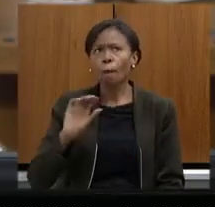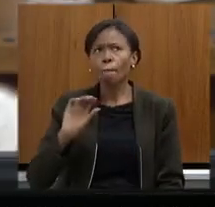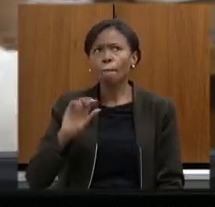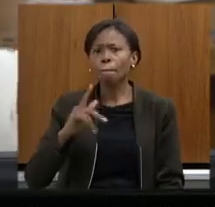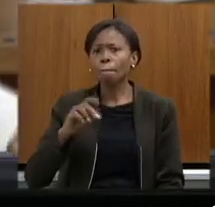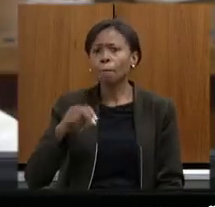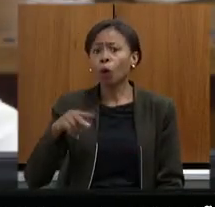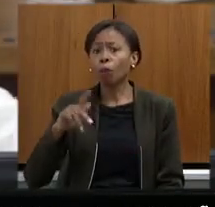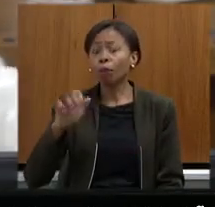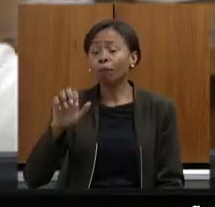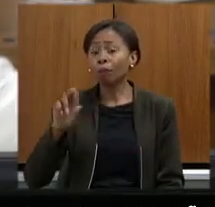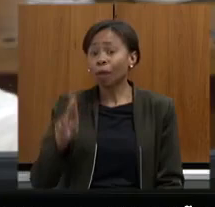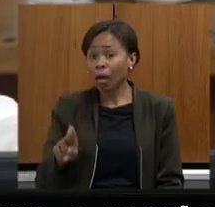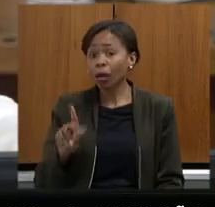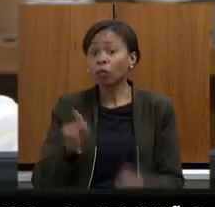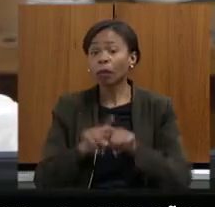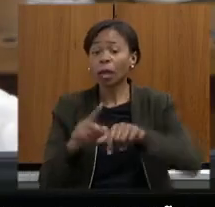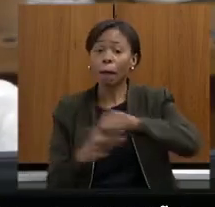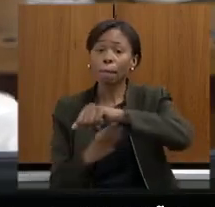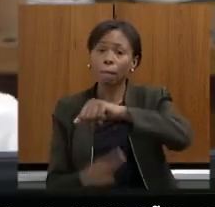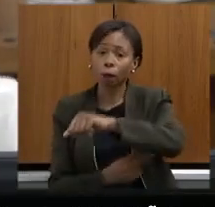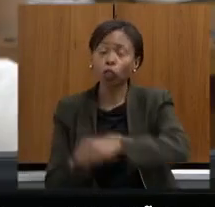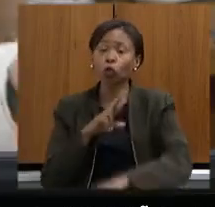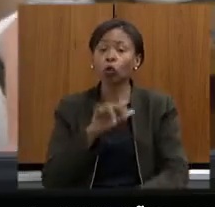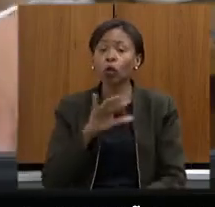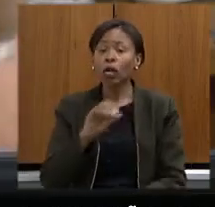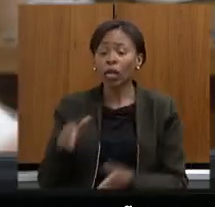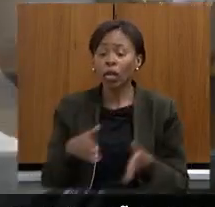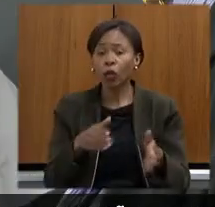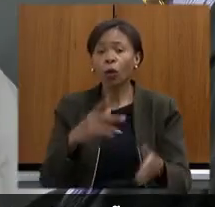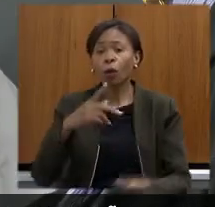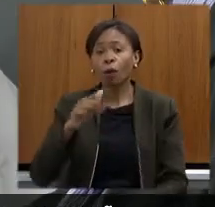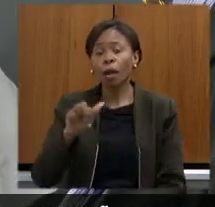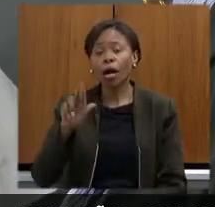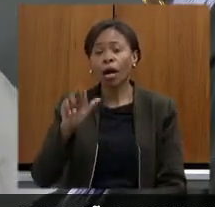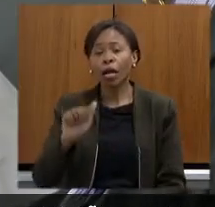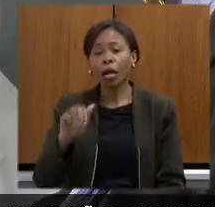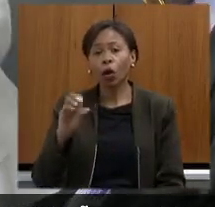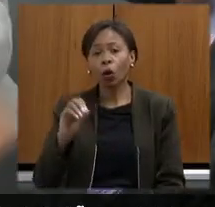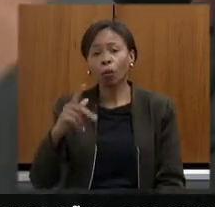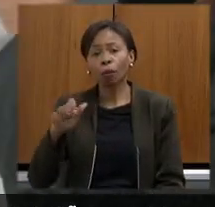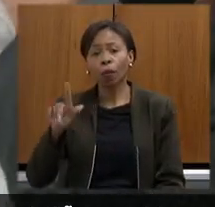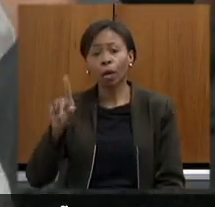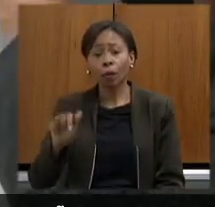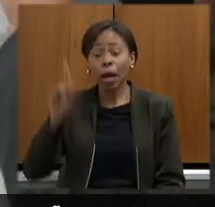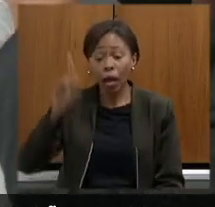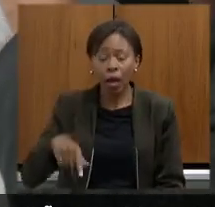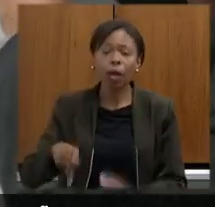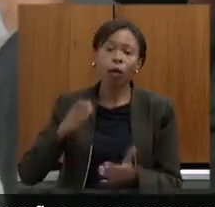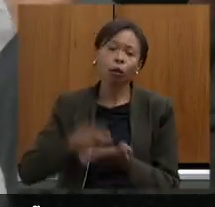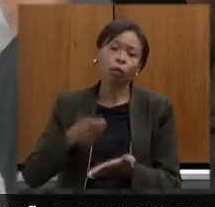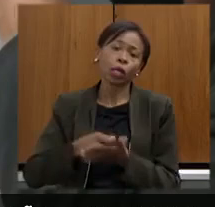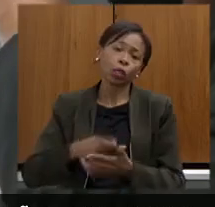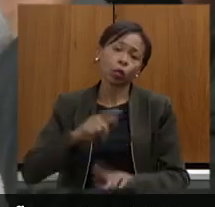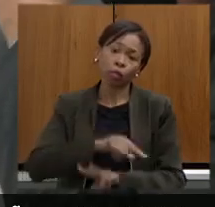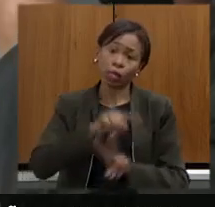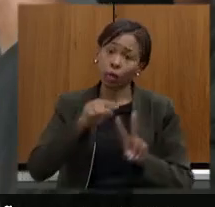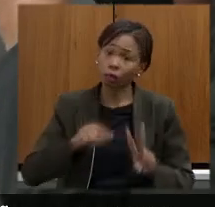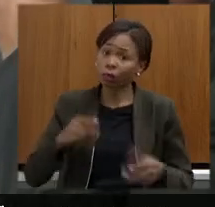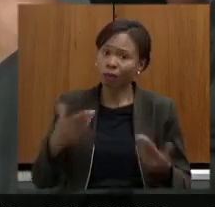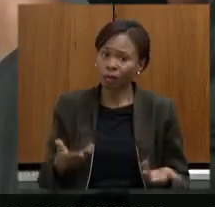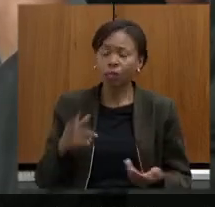São obrigações de fazer que eram da Vale e foram convertidas e obrigação de pagar recurso que entra do Estado por estado executar